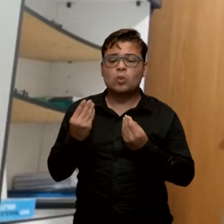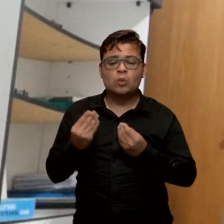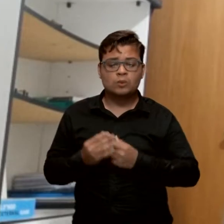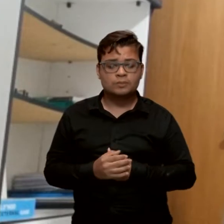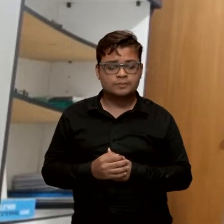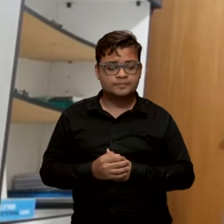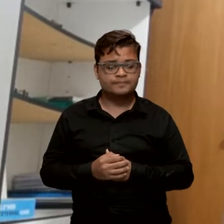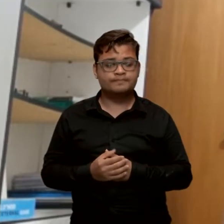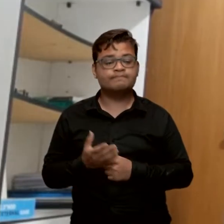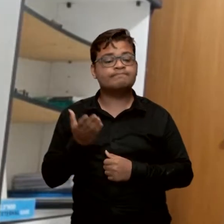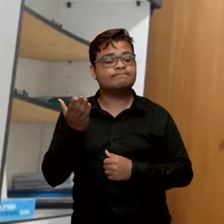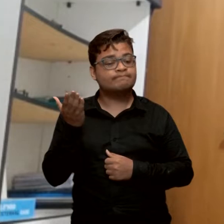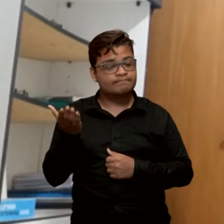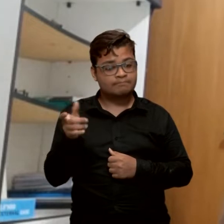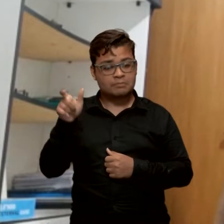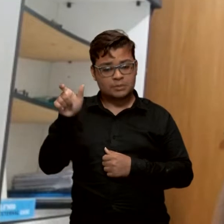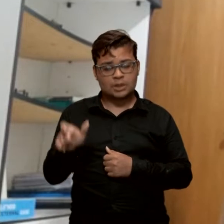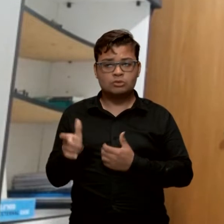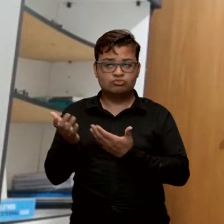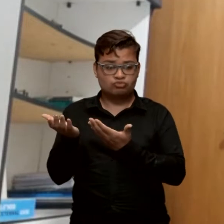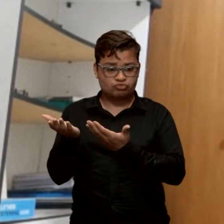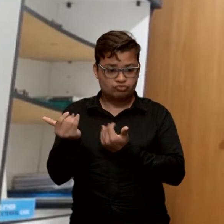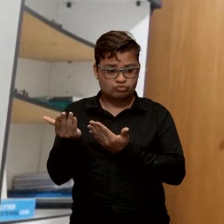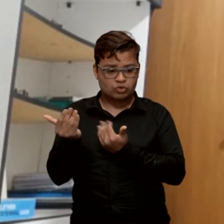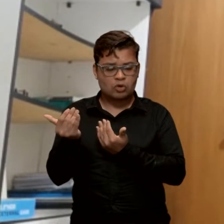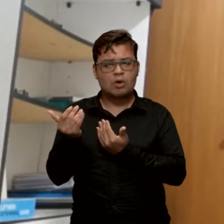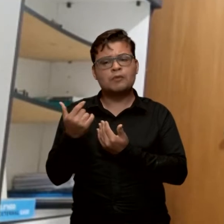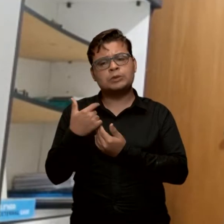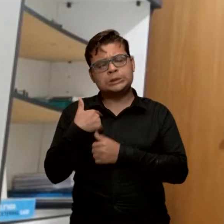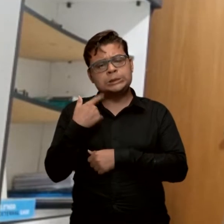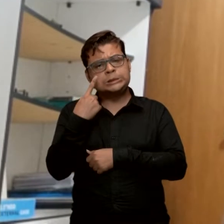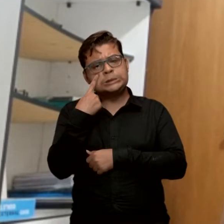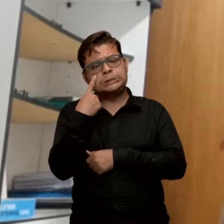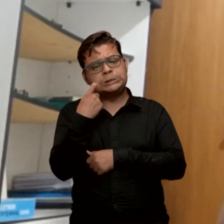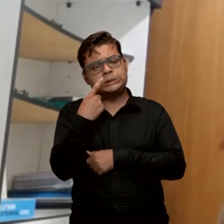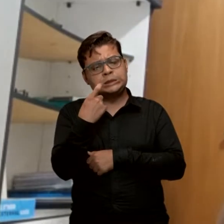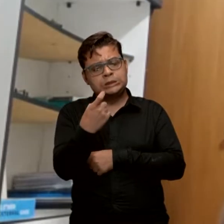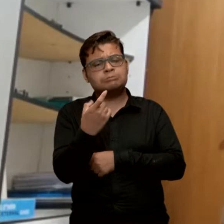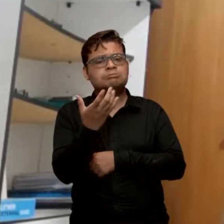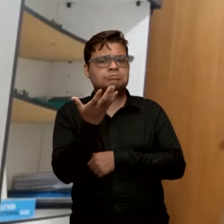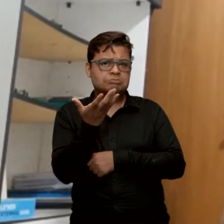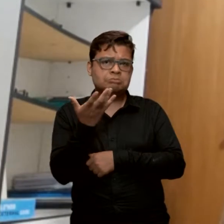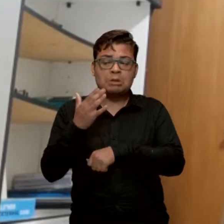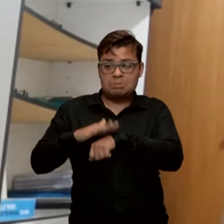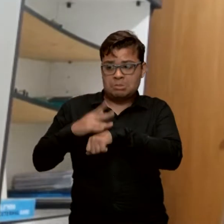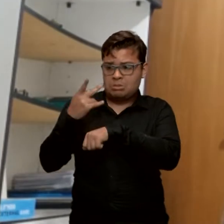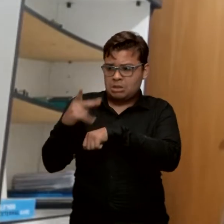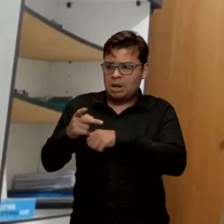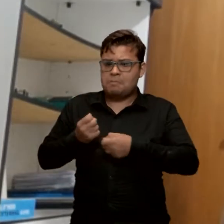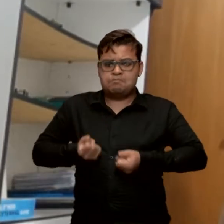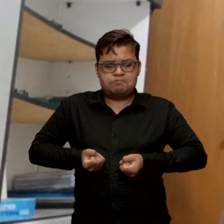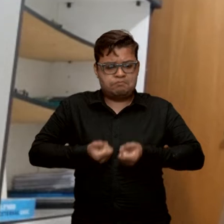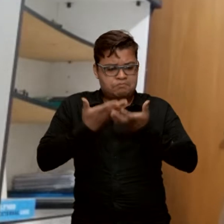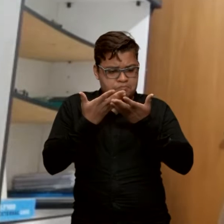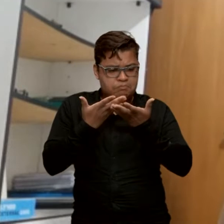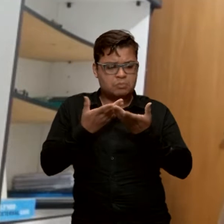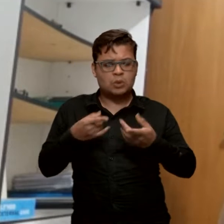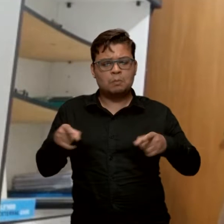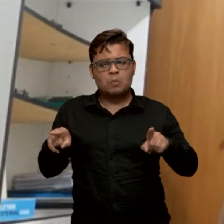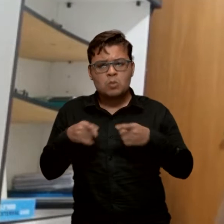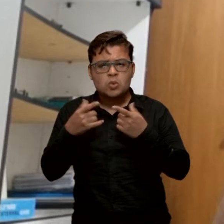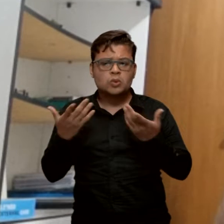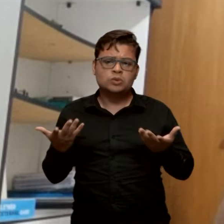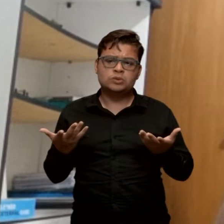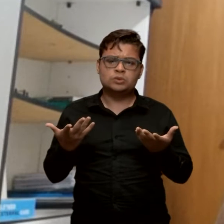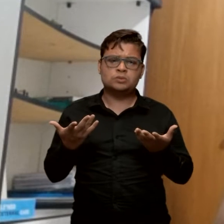ele demonstra interesse em mostrar alguma coisa que ele escreveu, uma